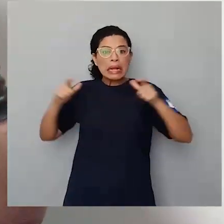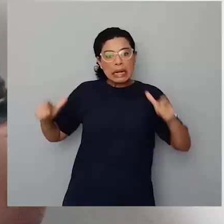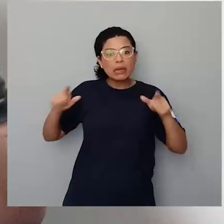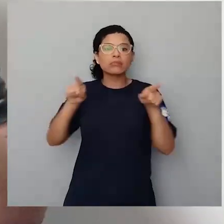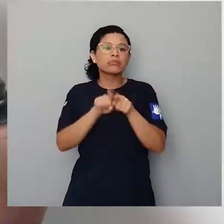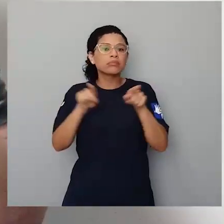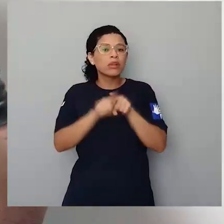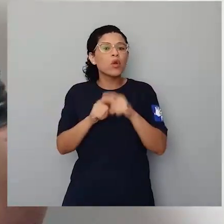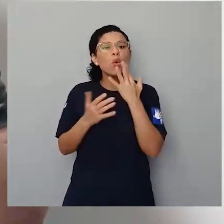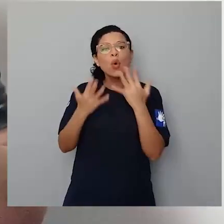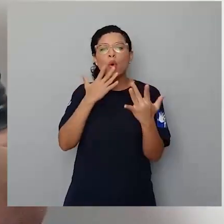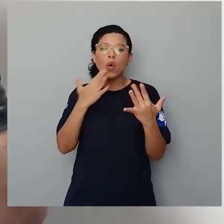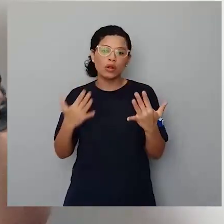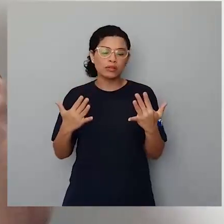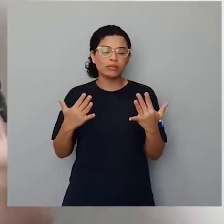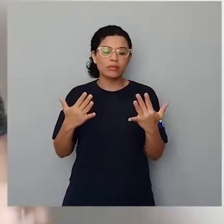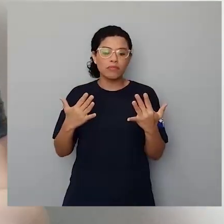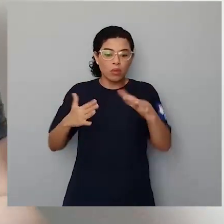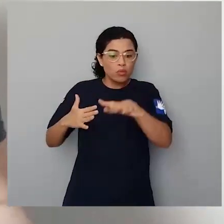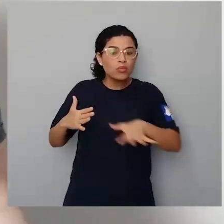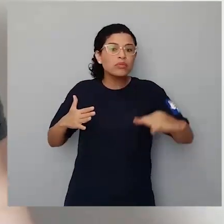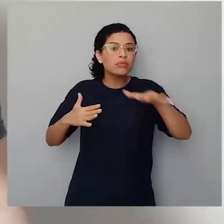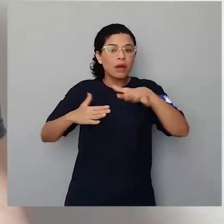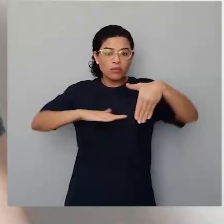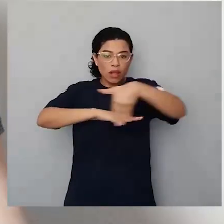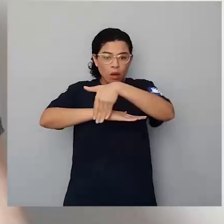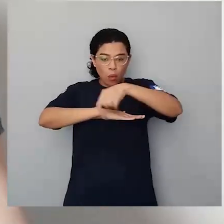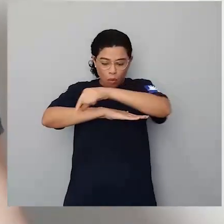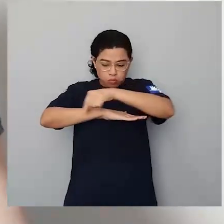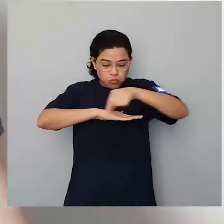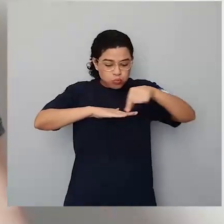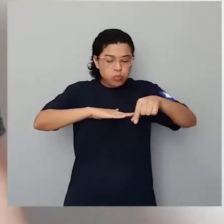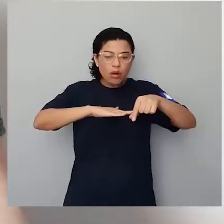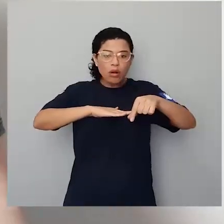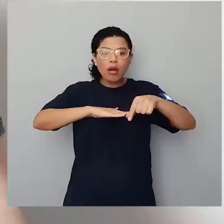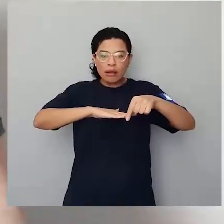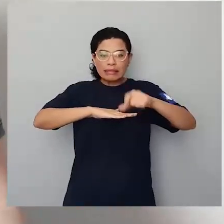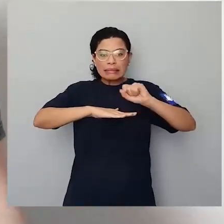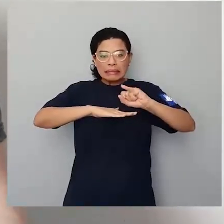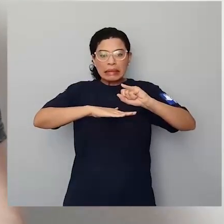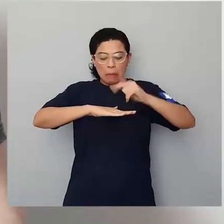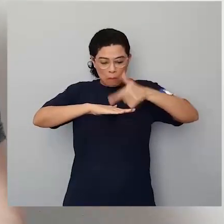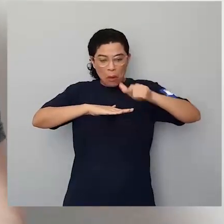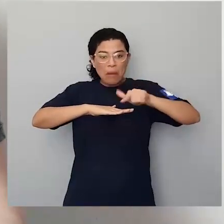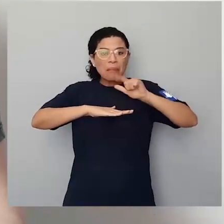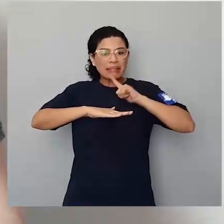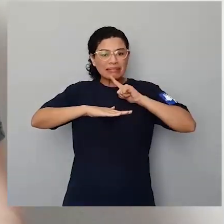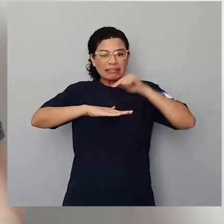coloridos, nos espaços, nas calçadas que tinham buracos ou que estavam já